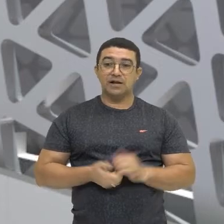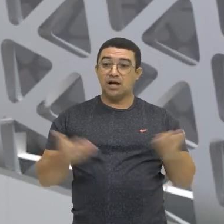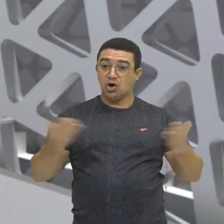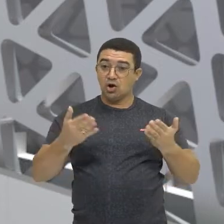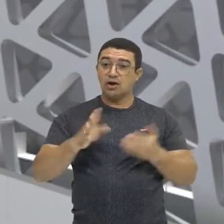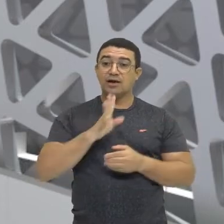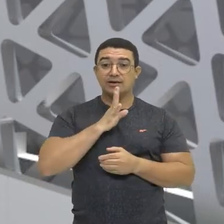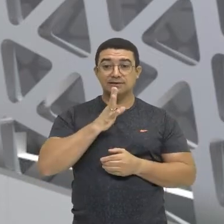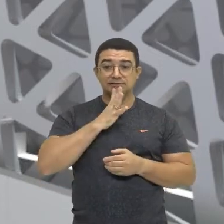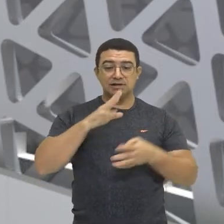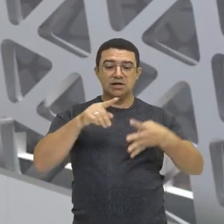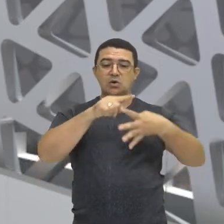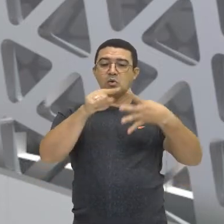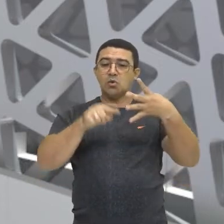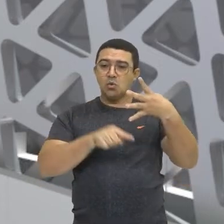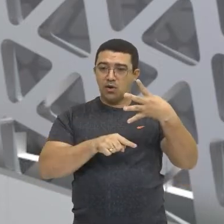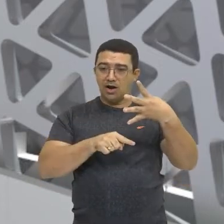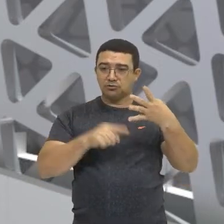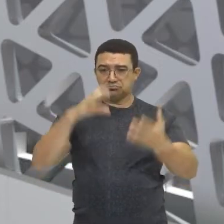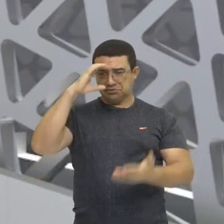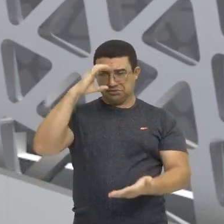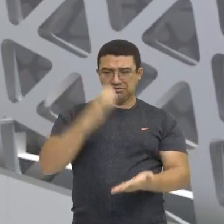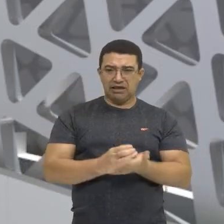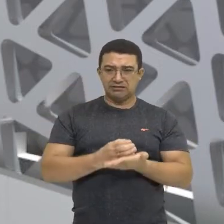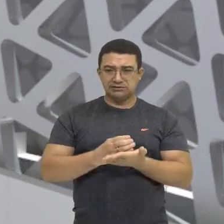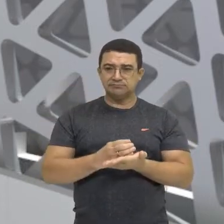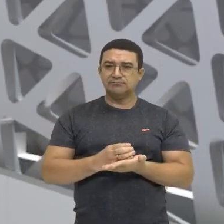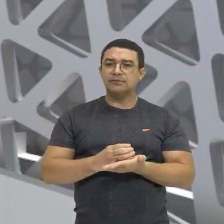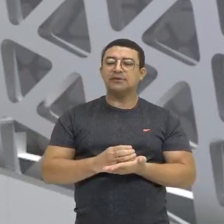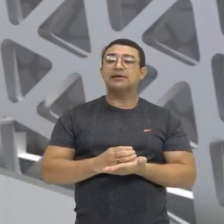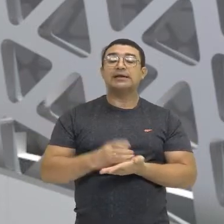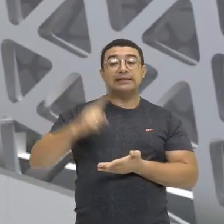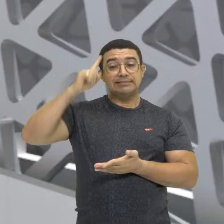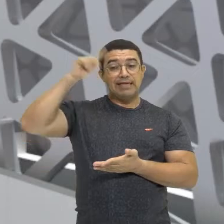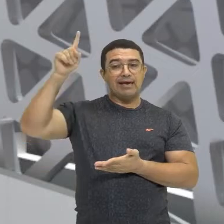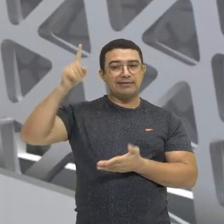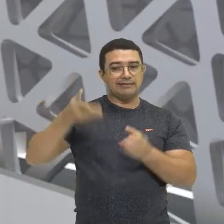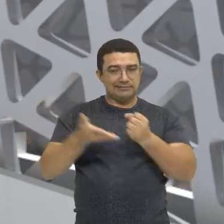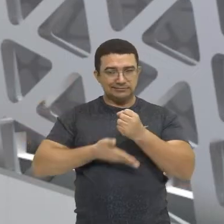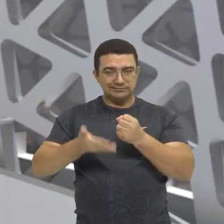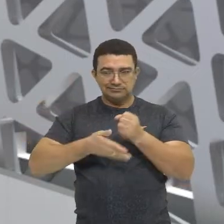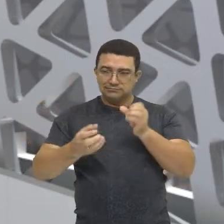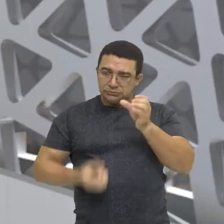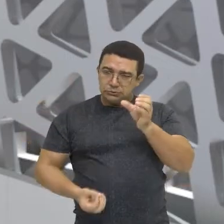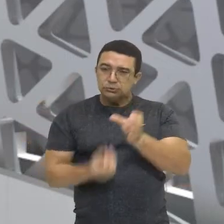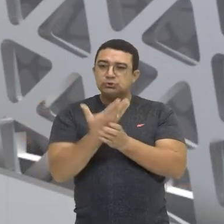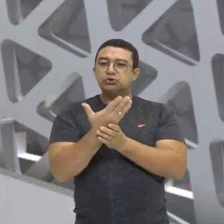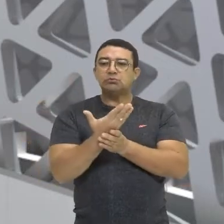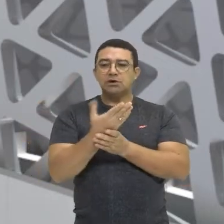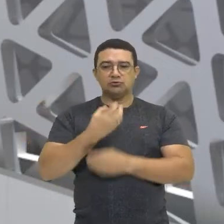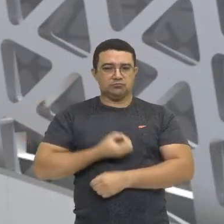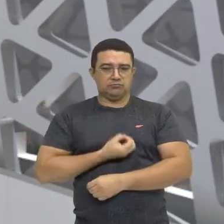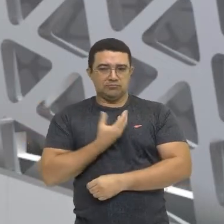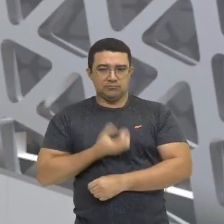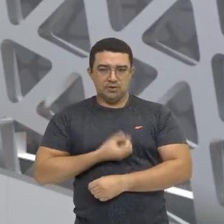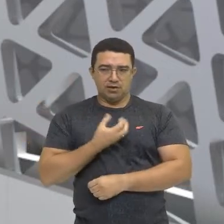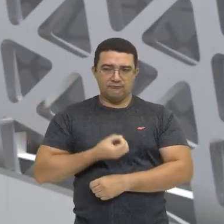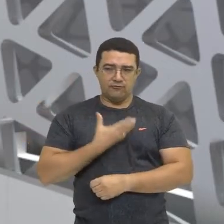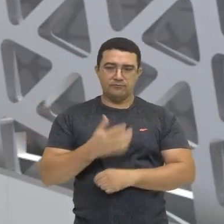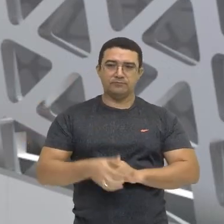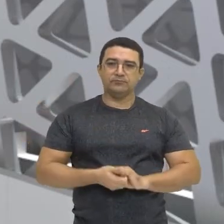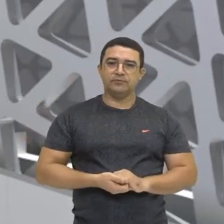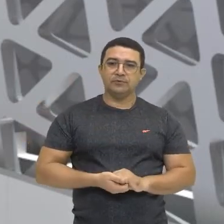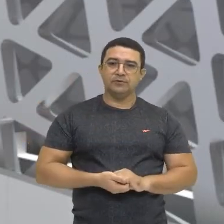4 teses, ideias que fundamentam, né, que sustentam o surgimento, então, do trovadorismo. Ou